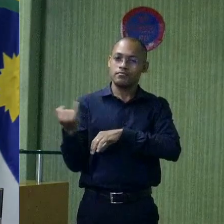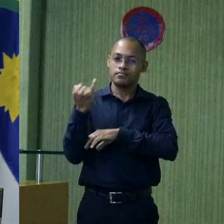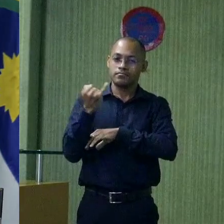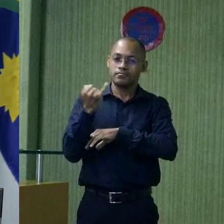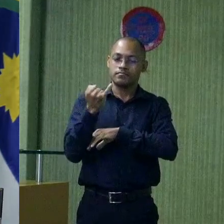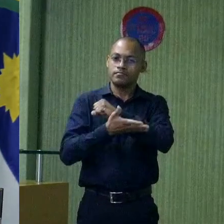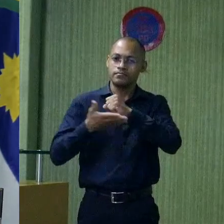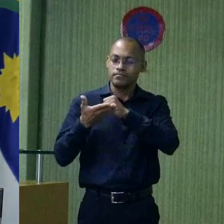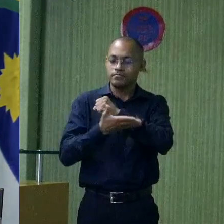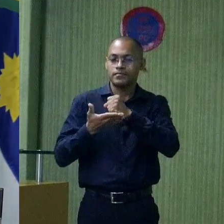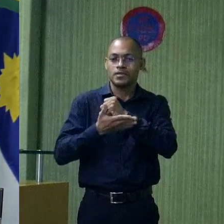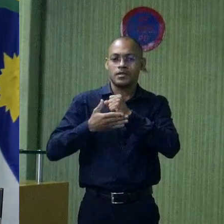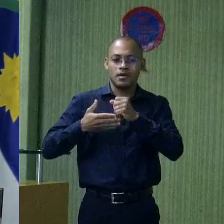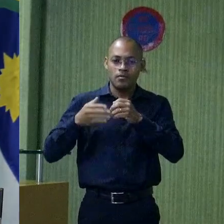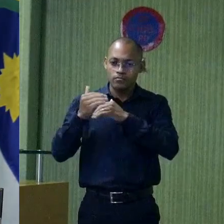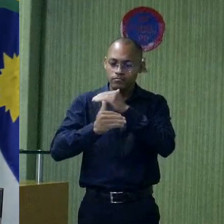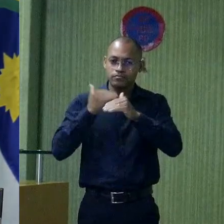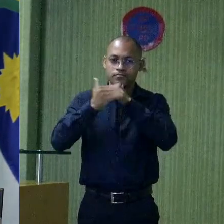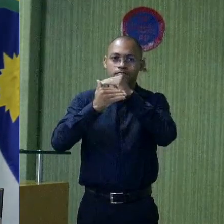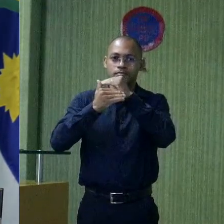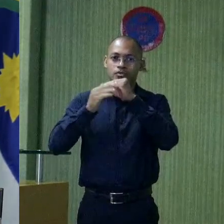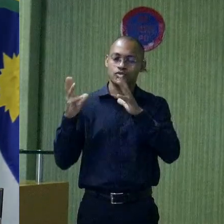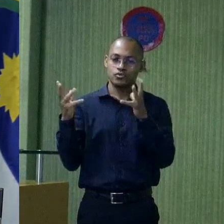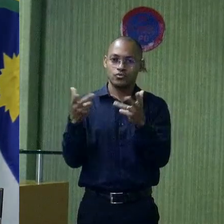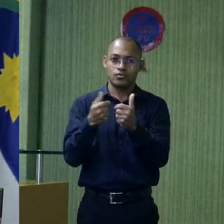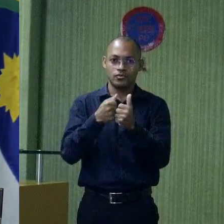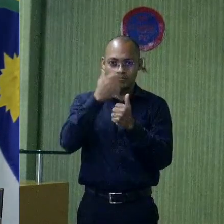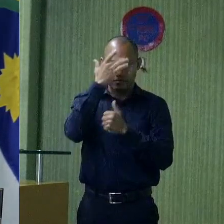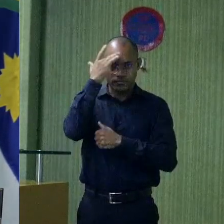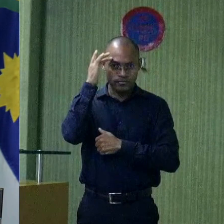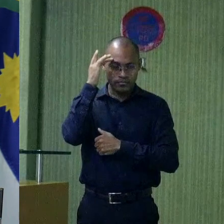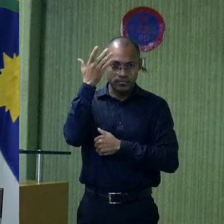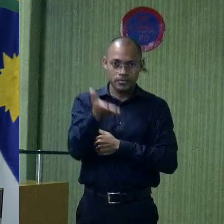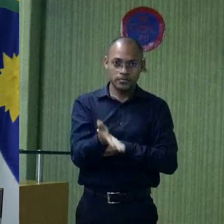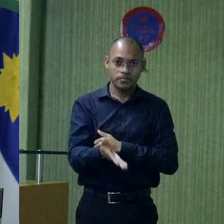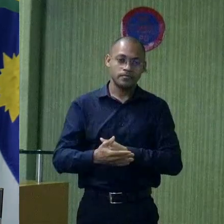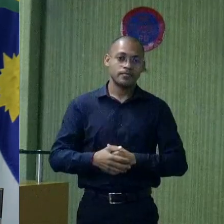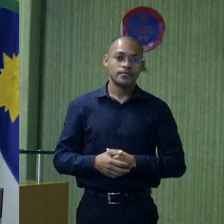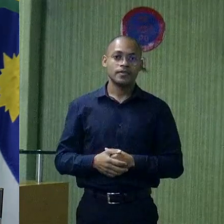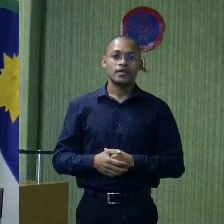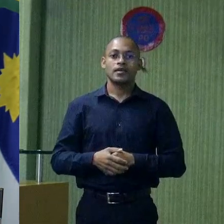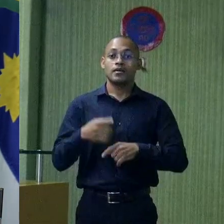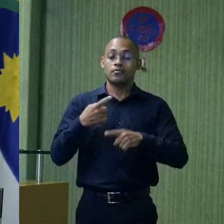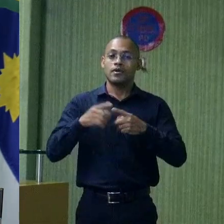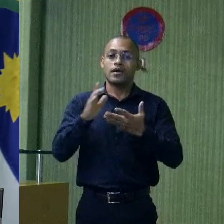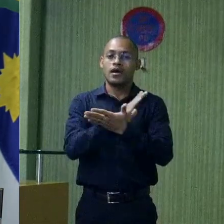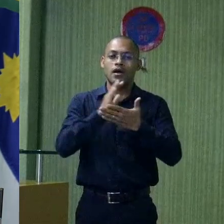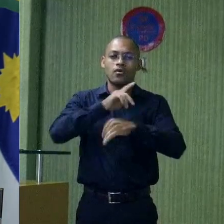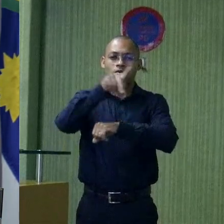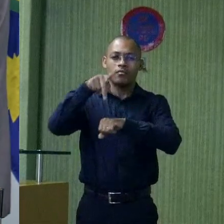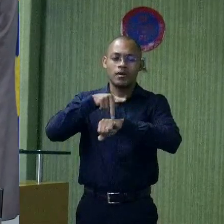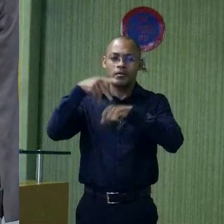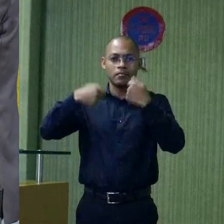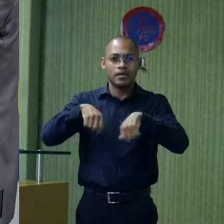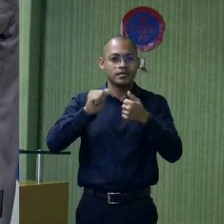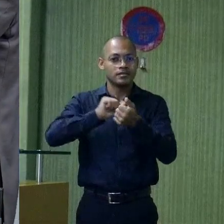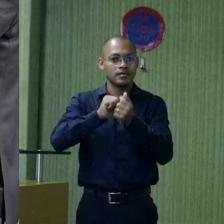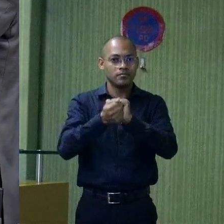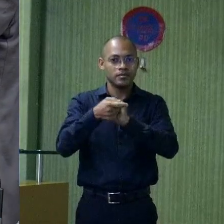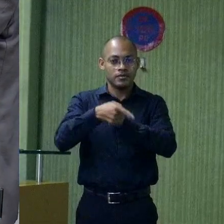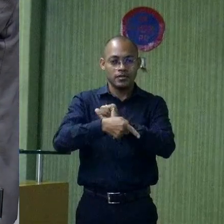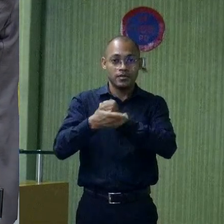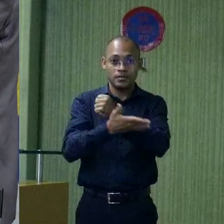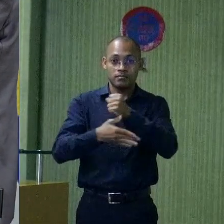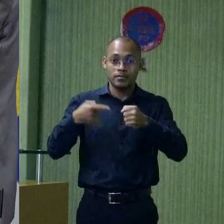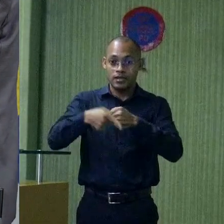aprendizagem e o desenvolvimento humanos permanentes né onde segundo a qual os países precisam se adaptar a ela e nessa